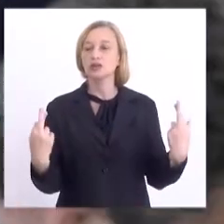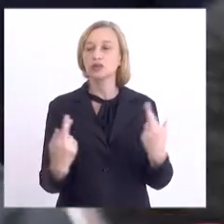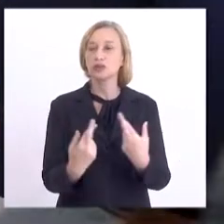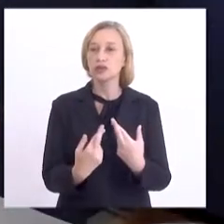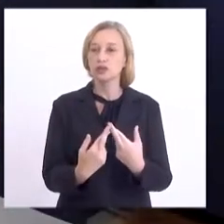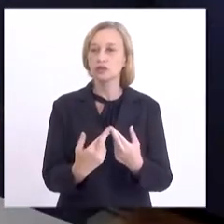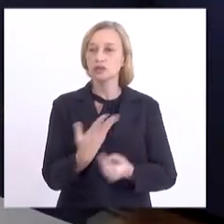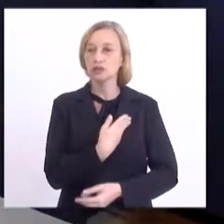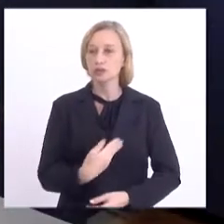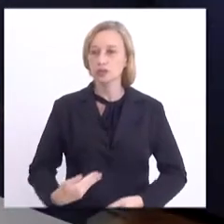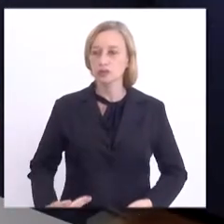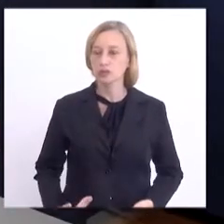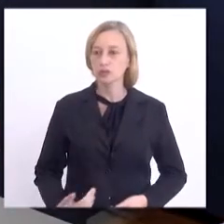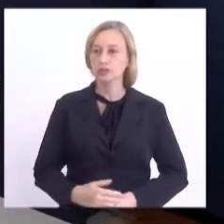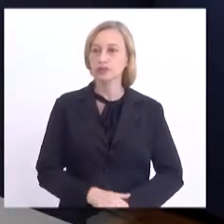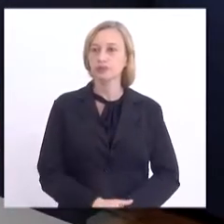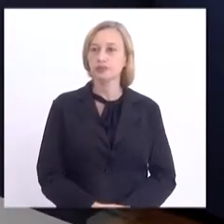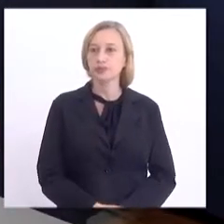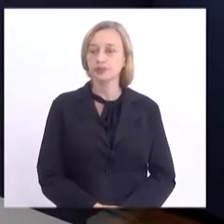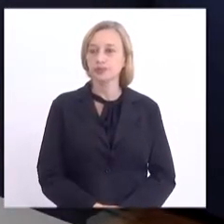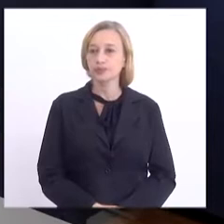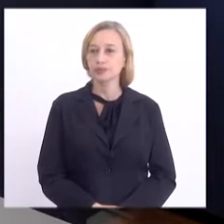audiência pública